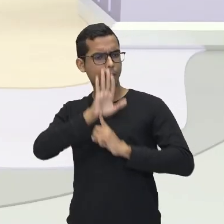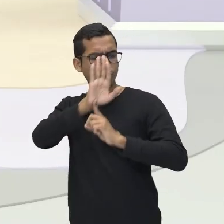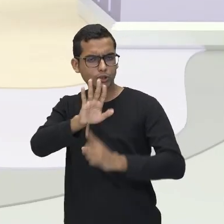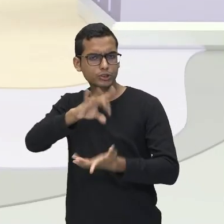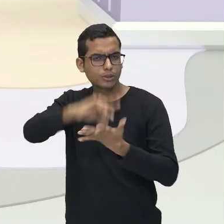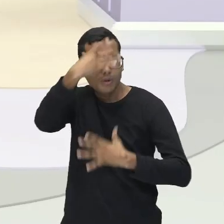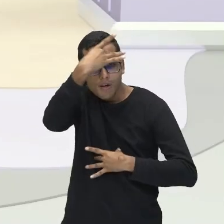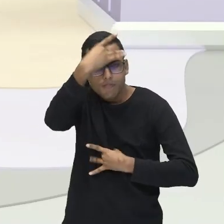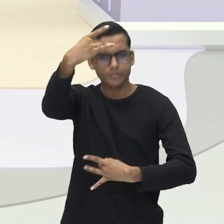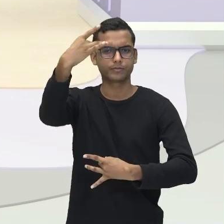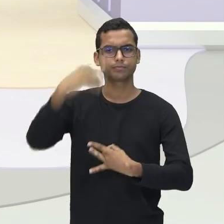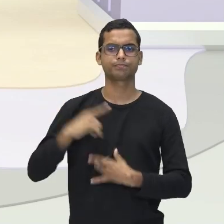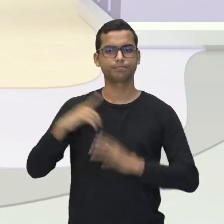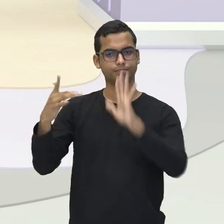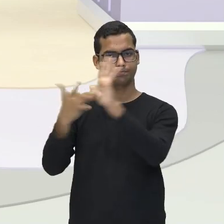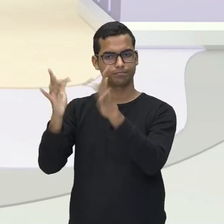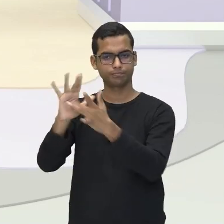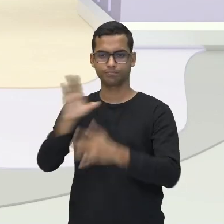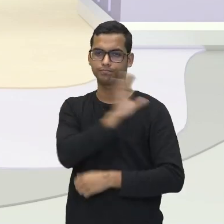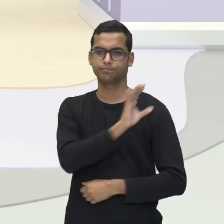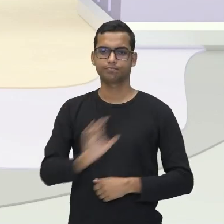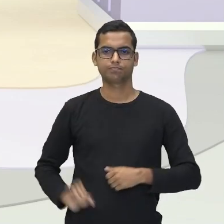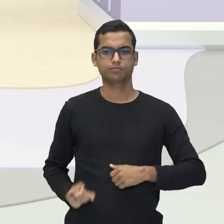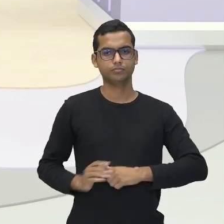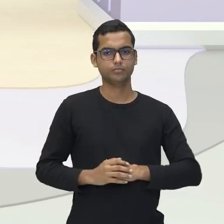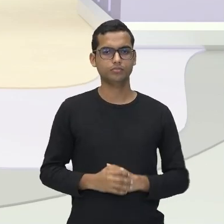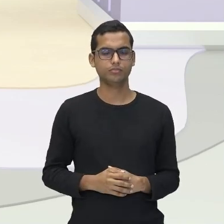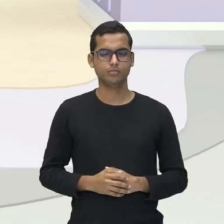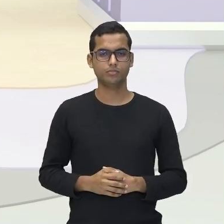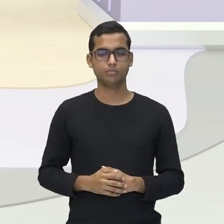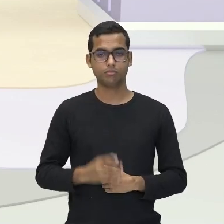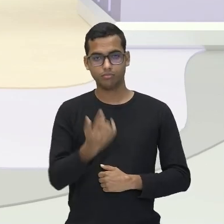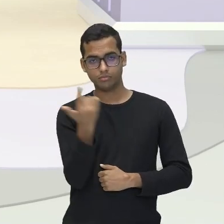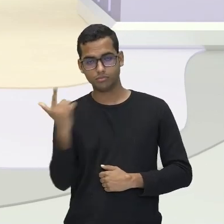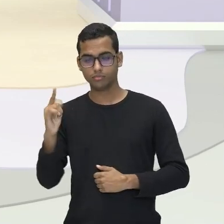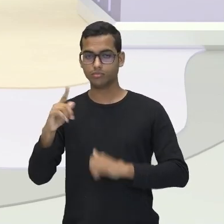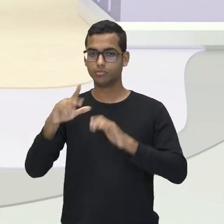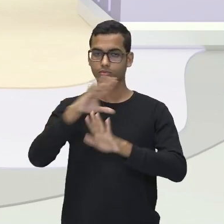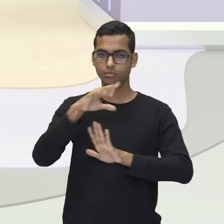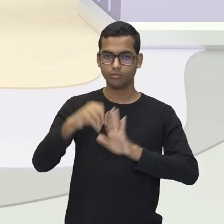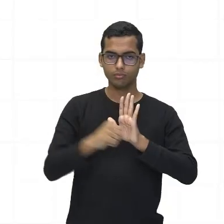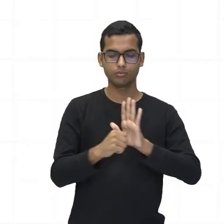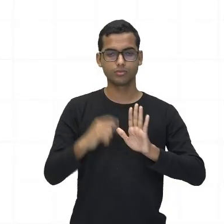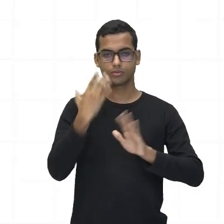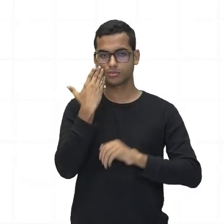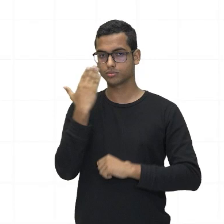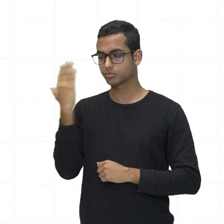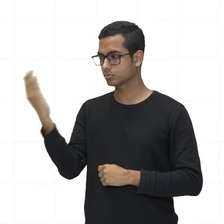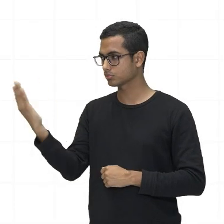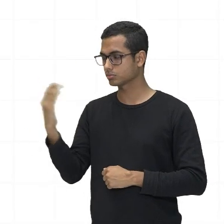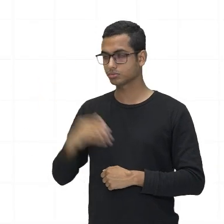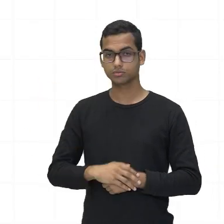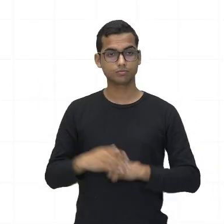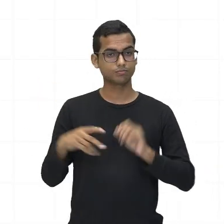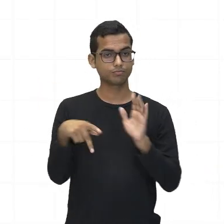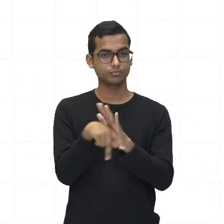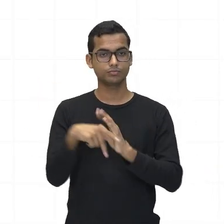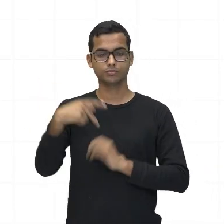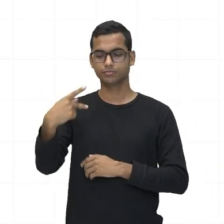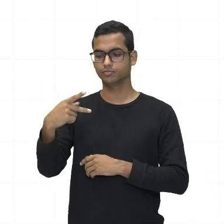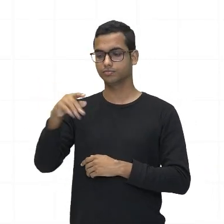fé em Jesus Cristo. O outro símbolo cristão que nós temos é o